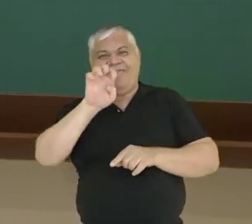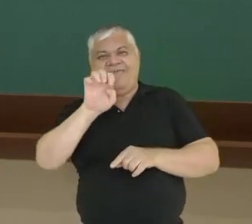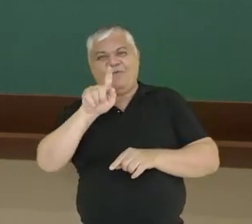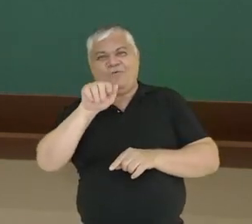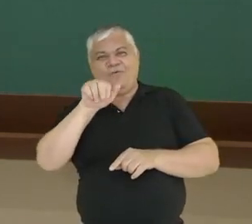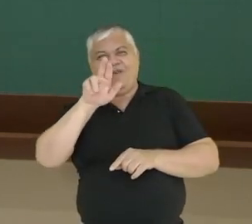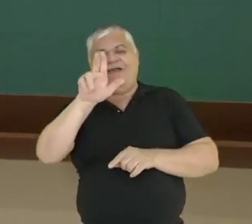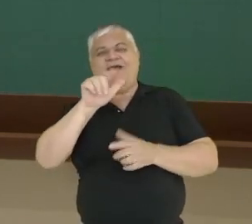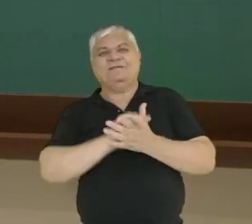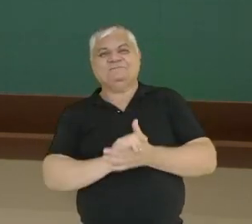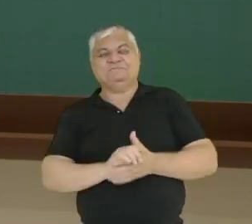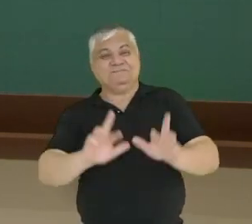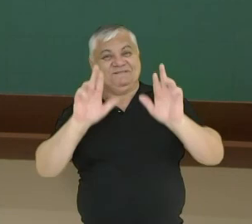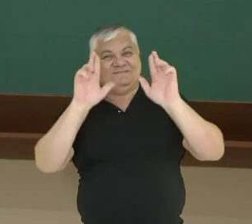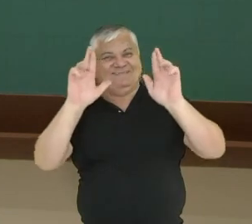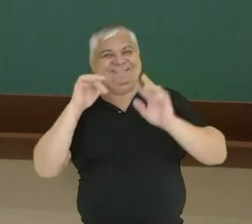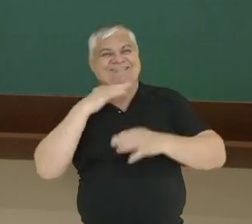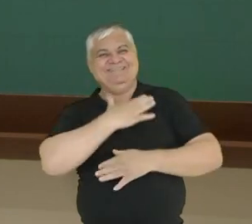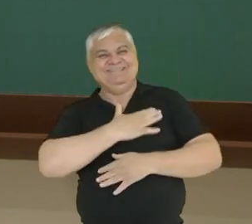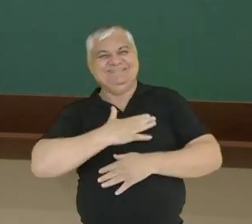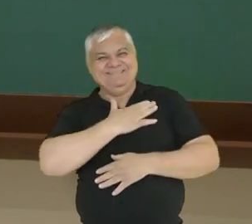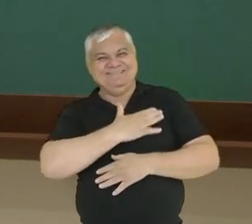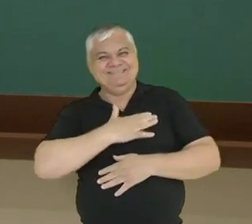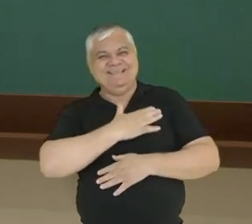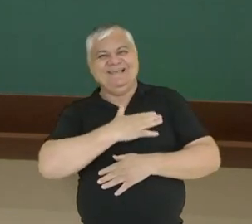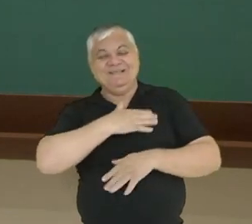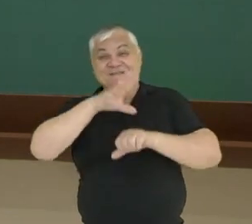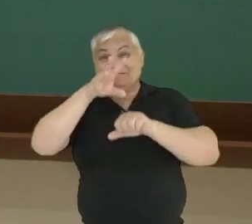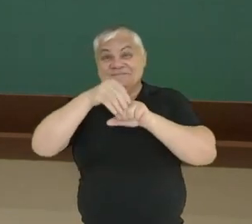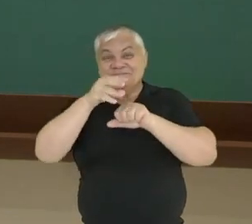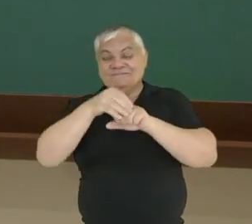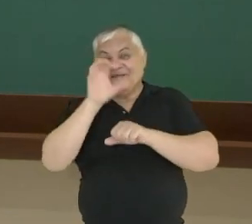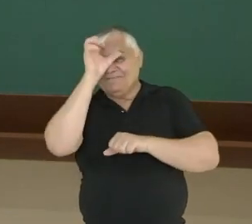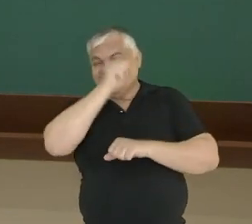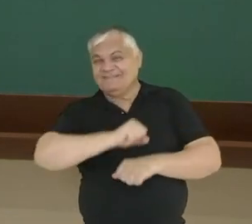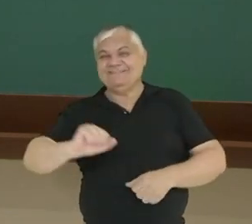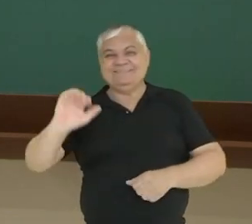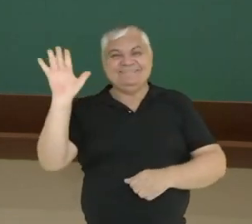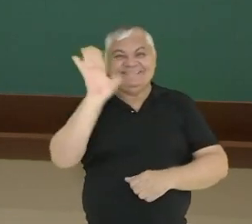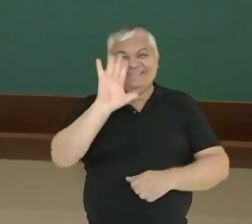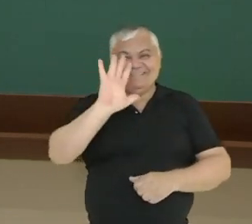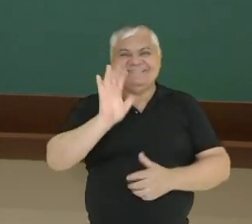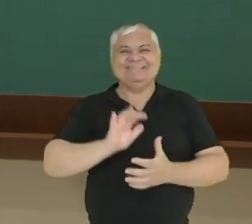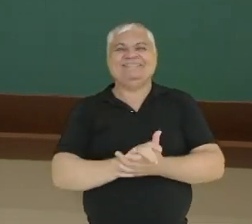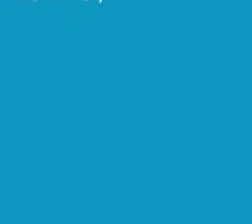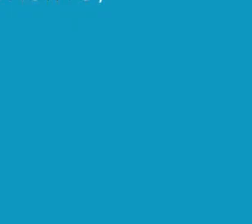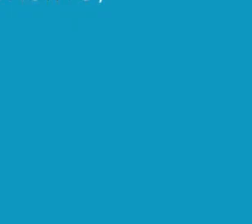vocês tenham gostado, tenham aproveitado e até breve!